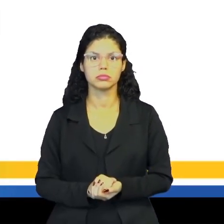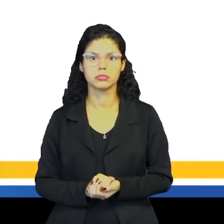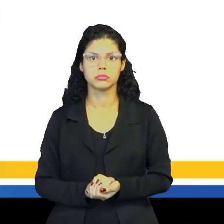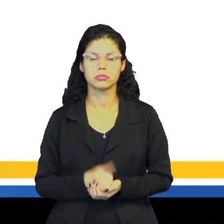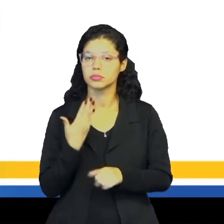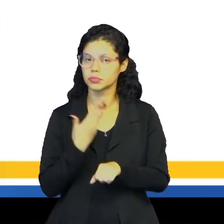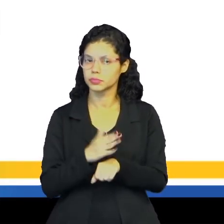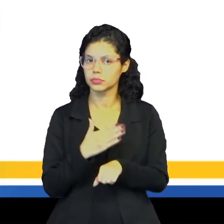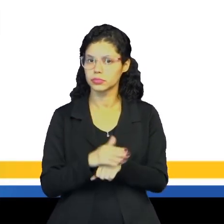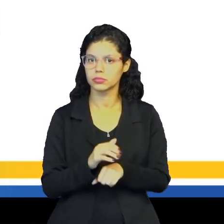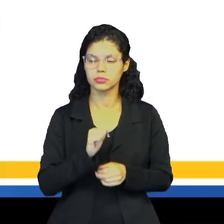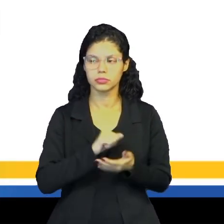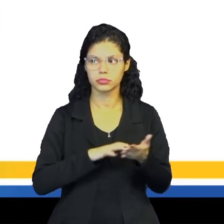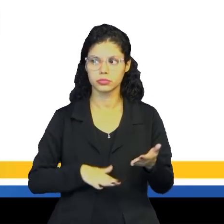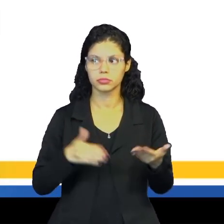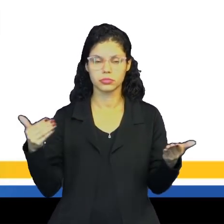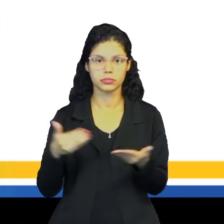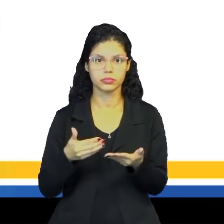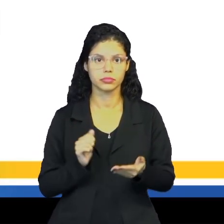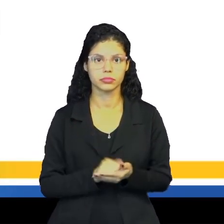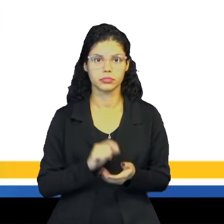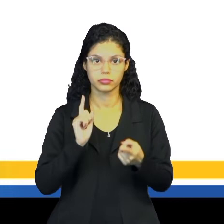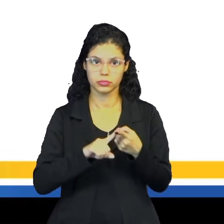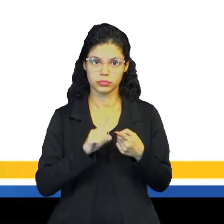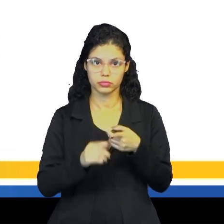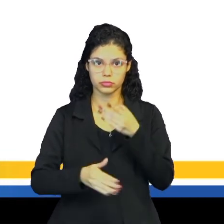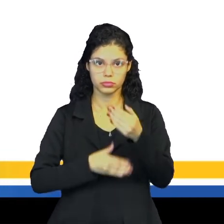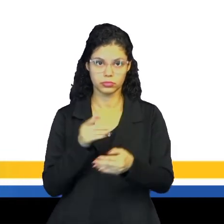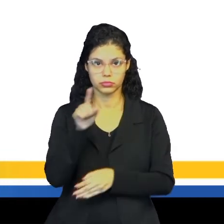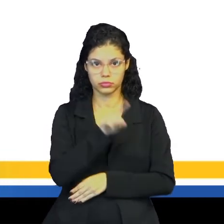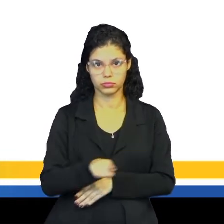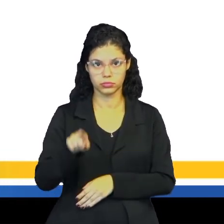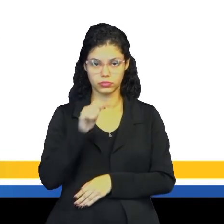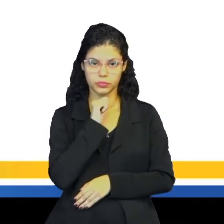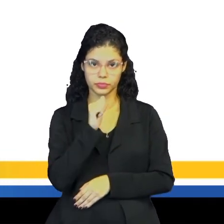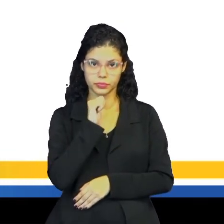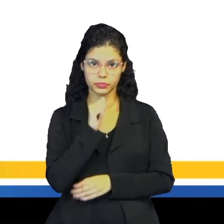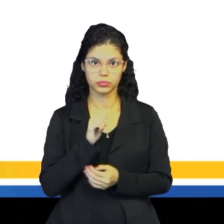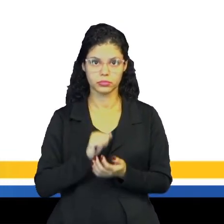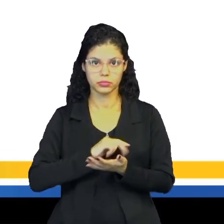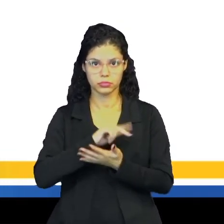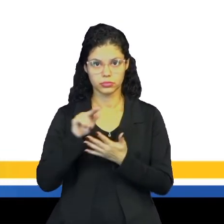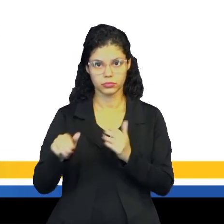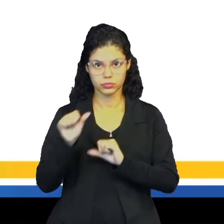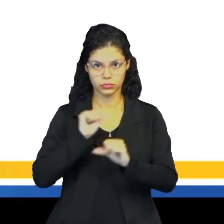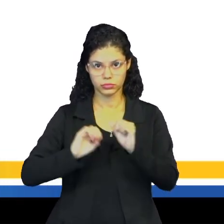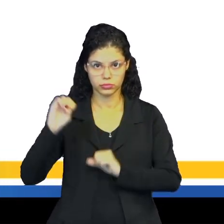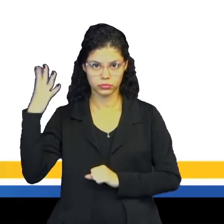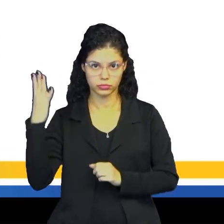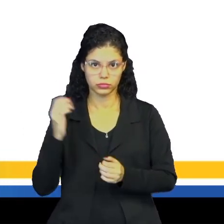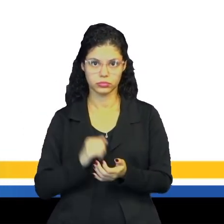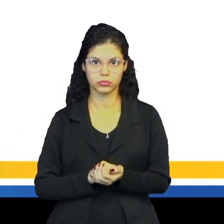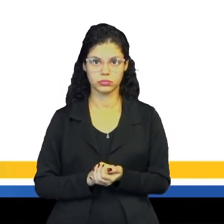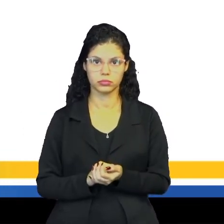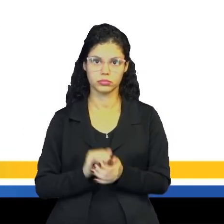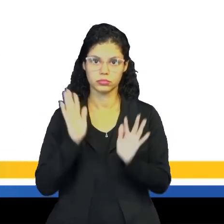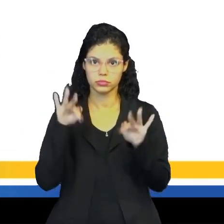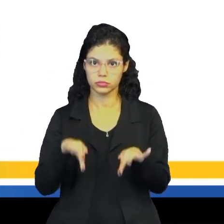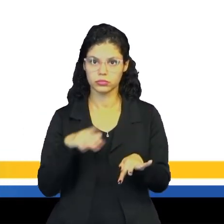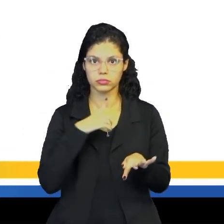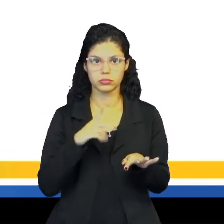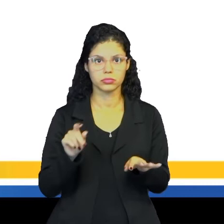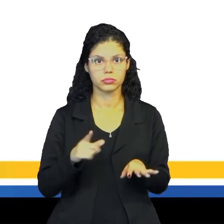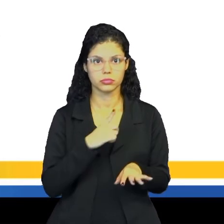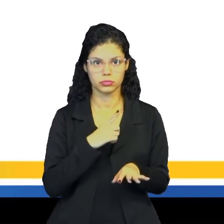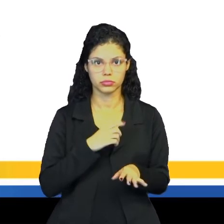Vamos treinar com o exercitando? Primeira questão. Durante o ciclo menstrual, diversas alterações ocorrem no endométrio a fim de que